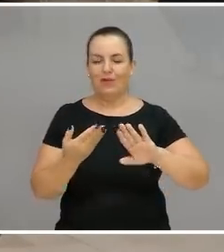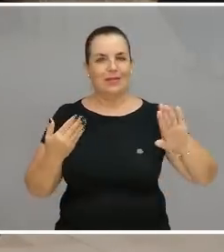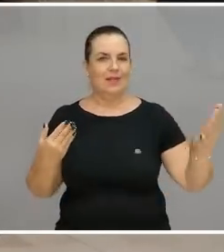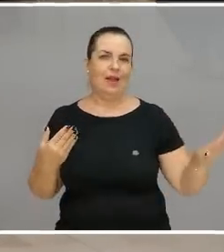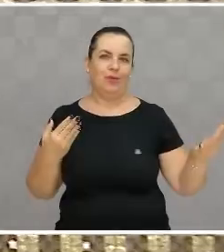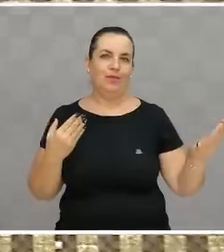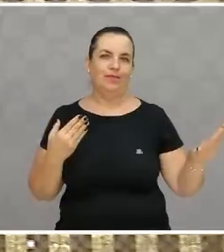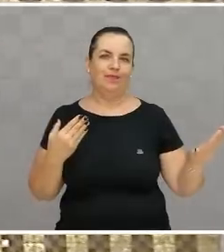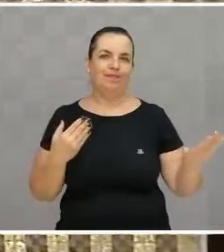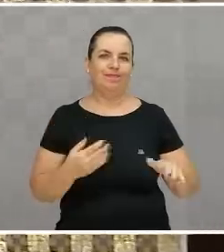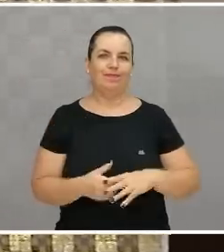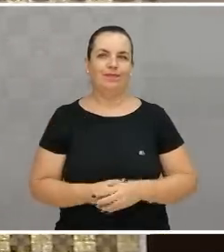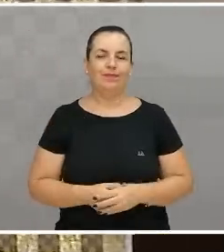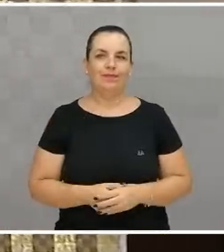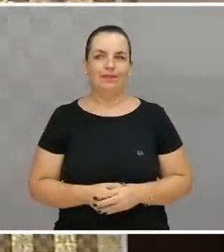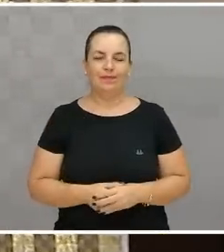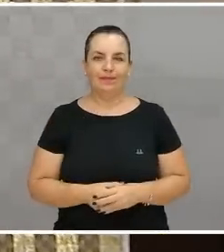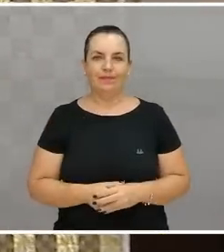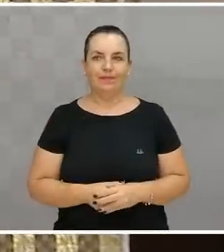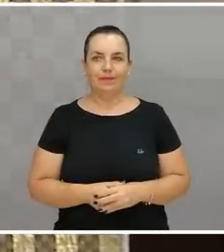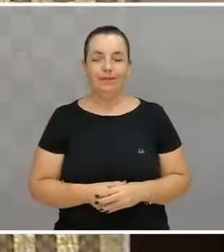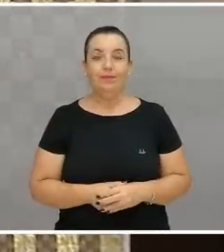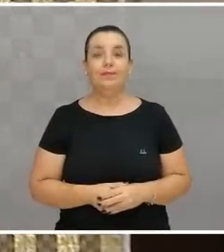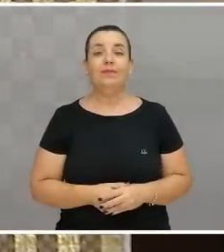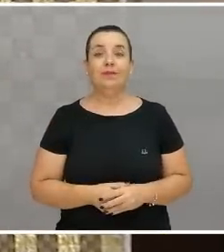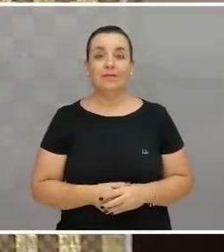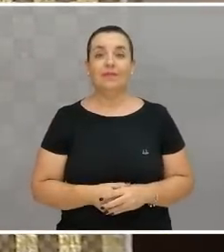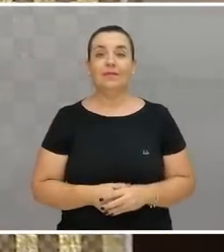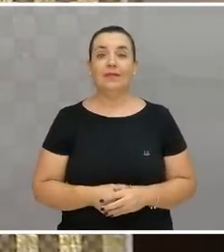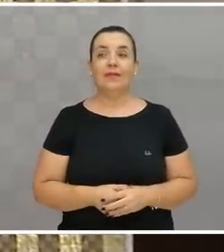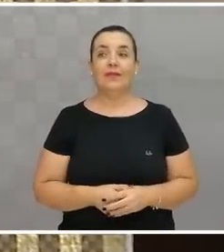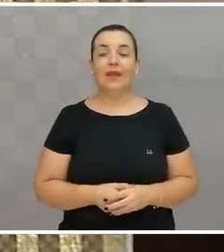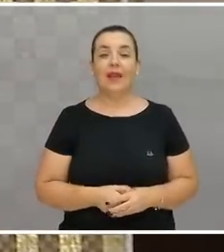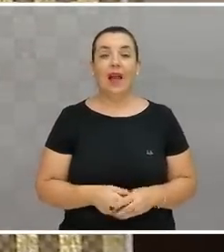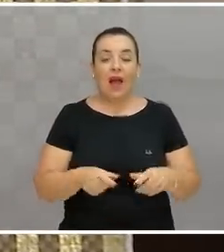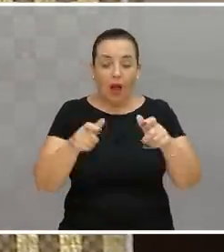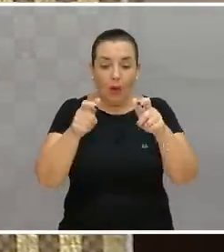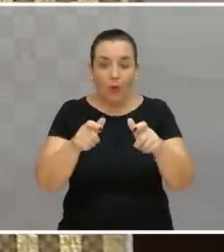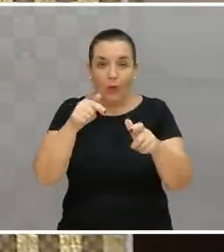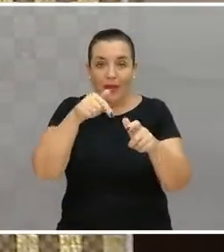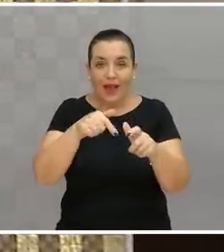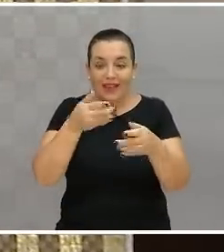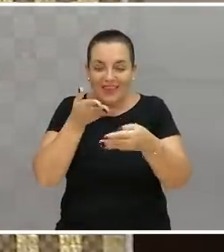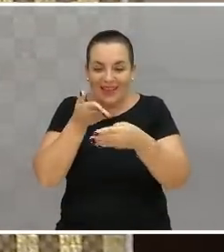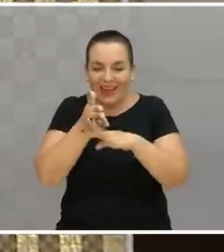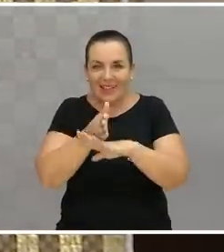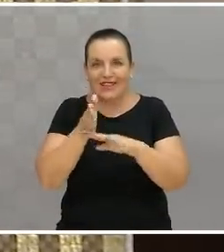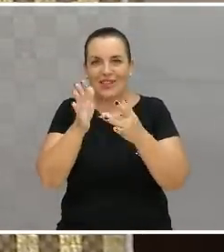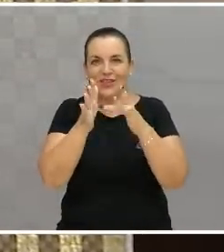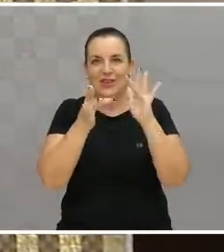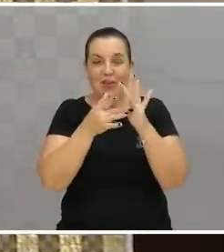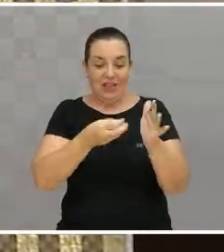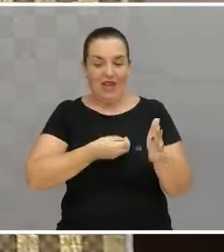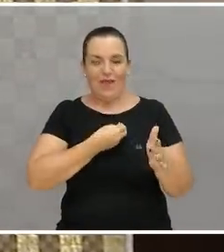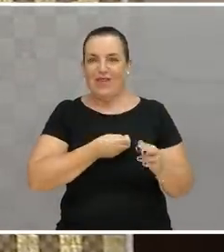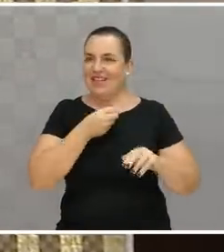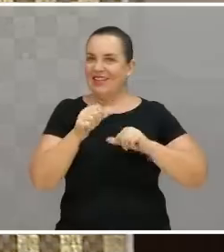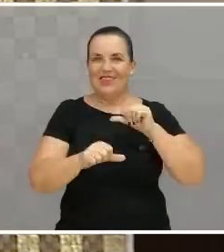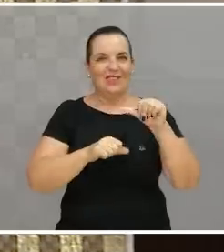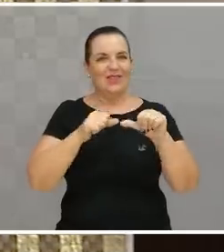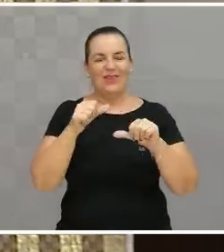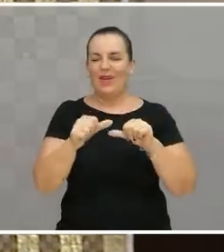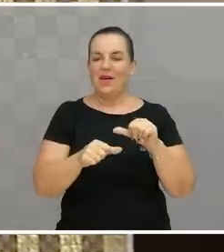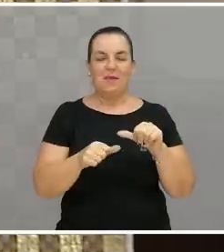Queridos filhos, onde entra Jesus, a vida é transformada, a conversão